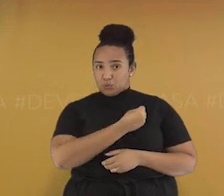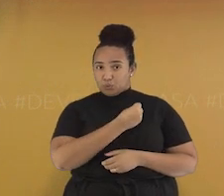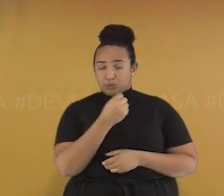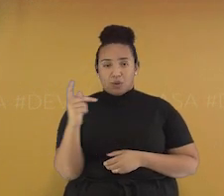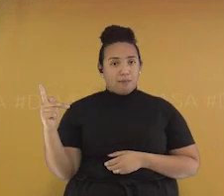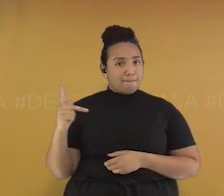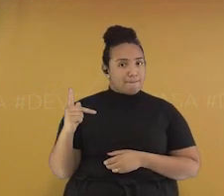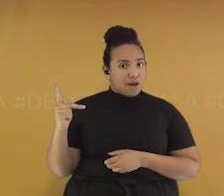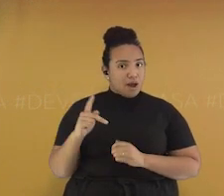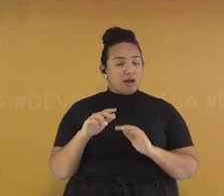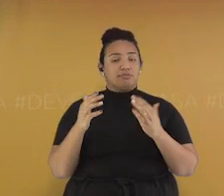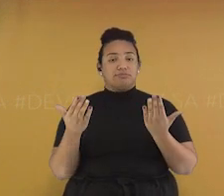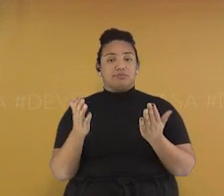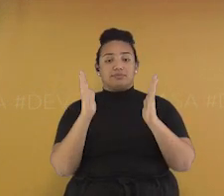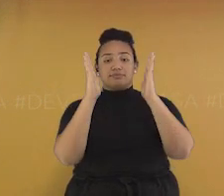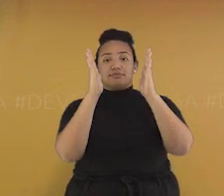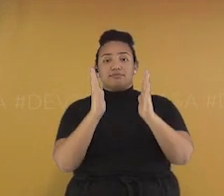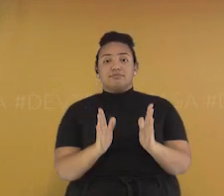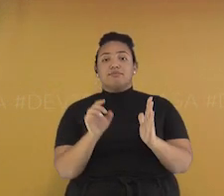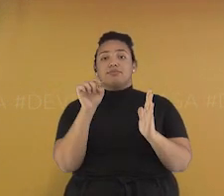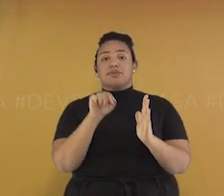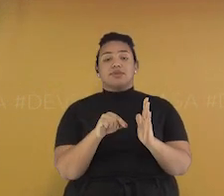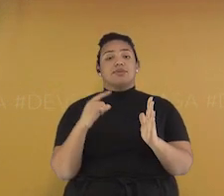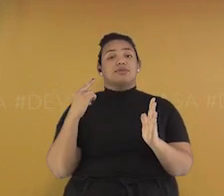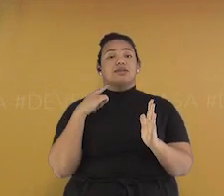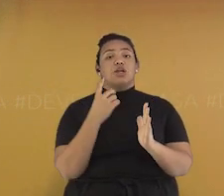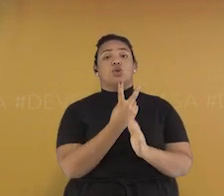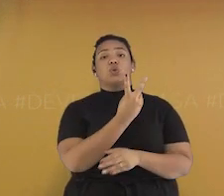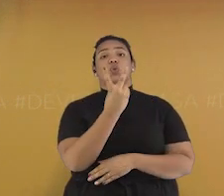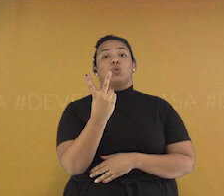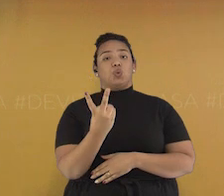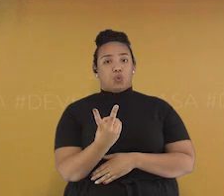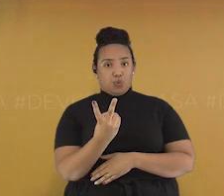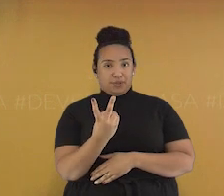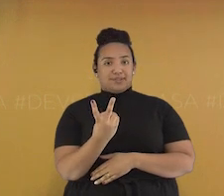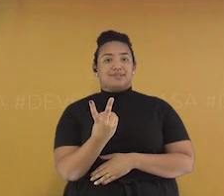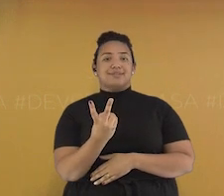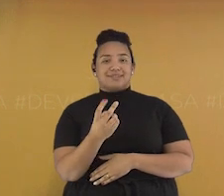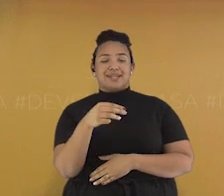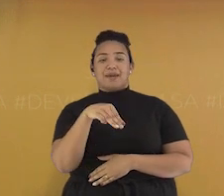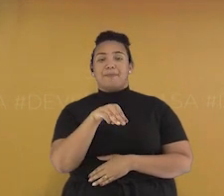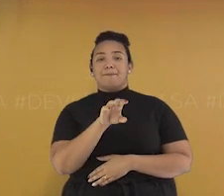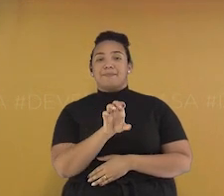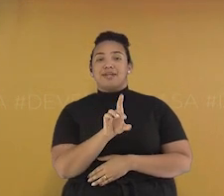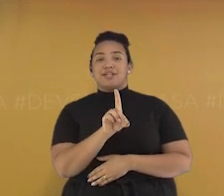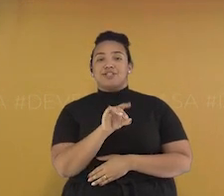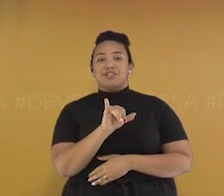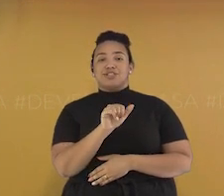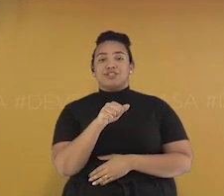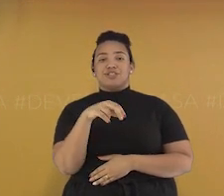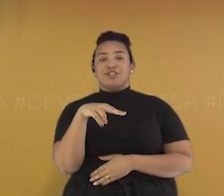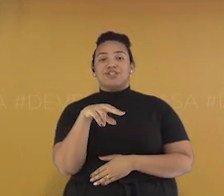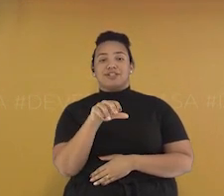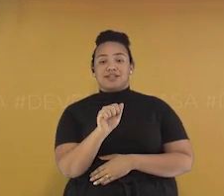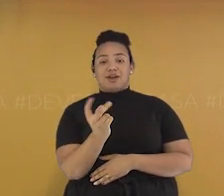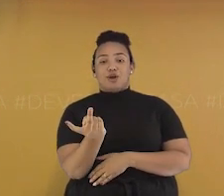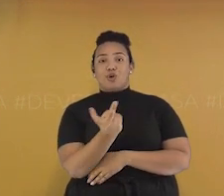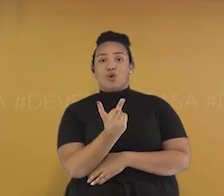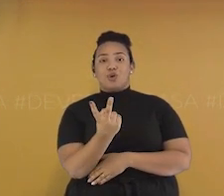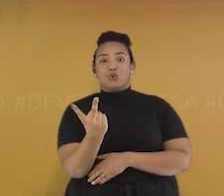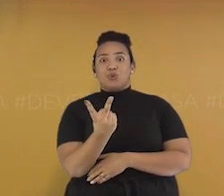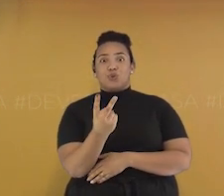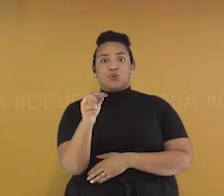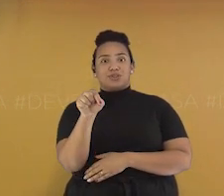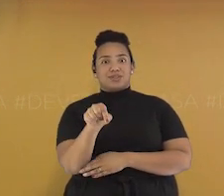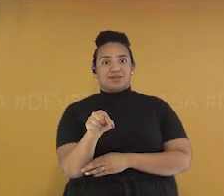um número par de elementos, a posição central vai ter 2 elementos e a mediana vai ser a média